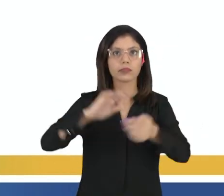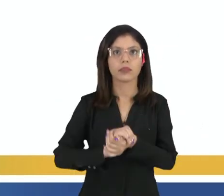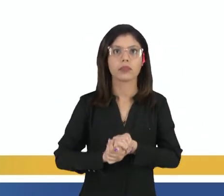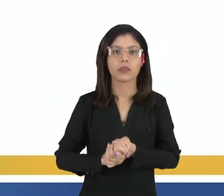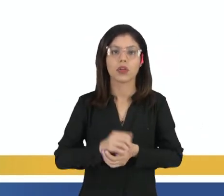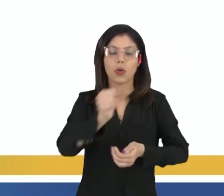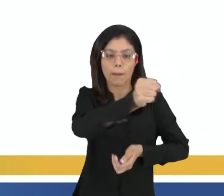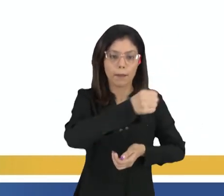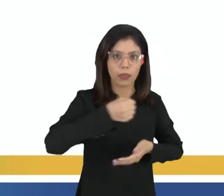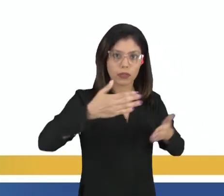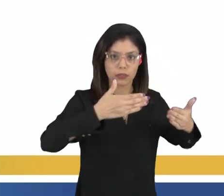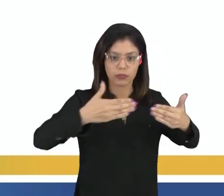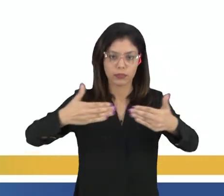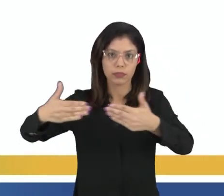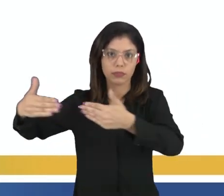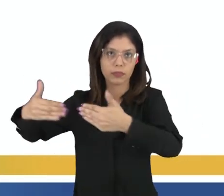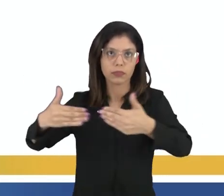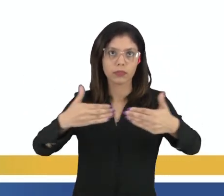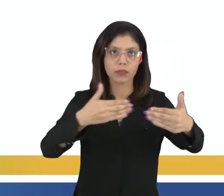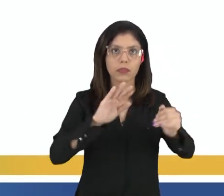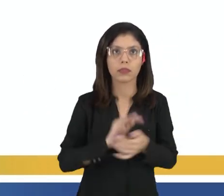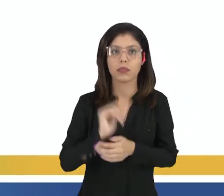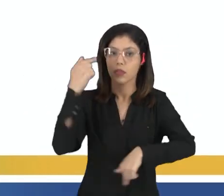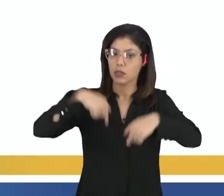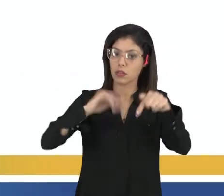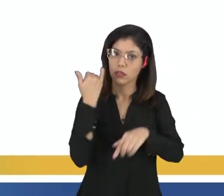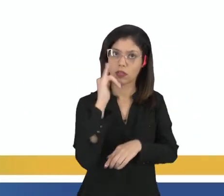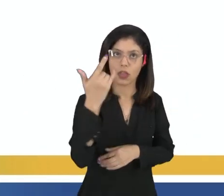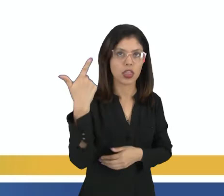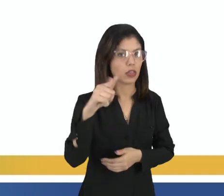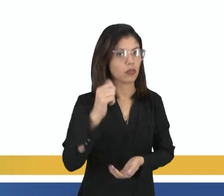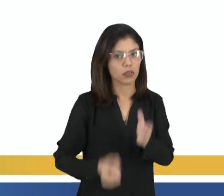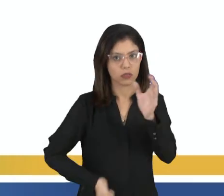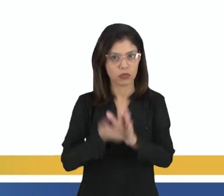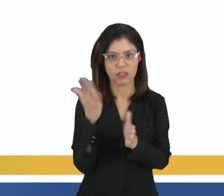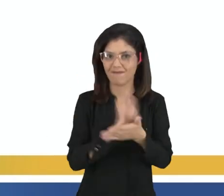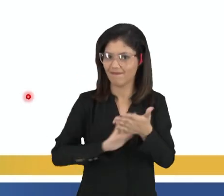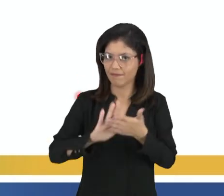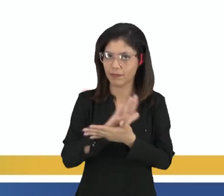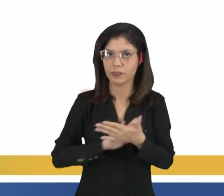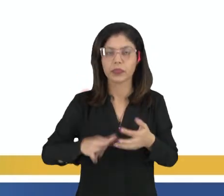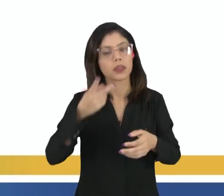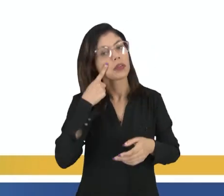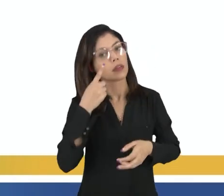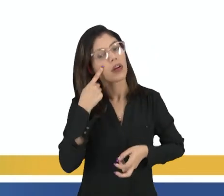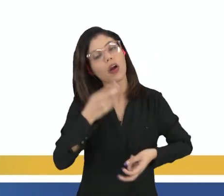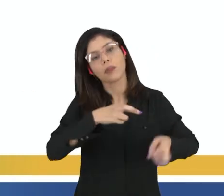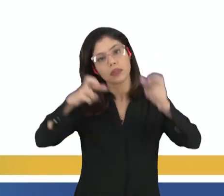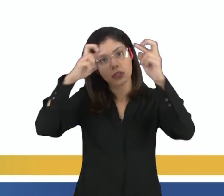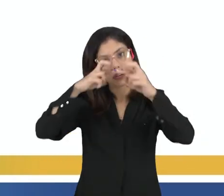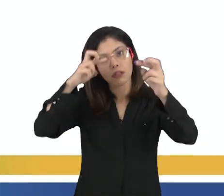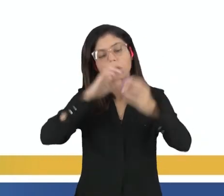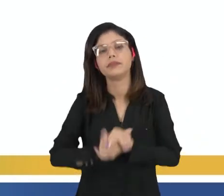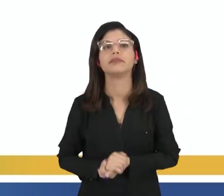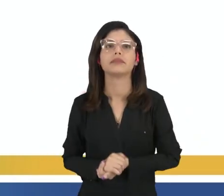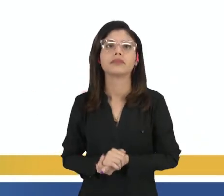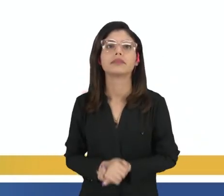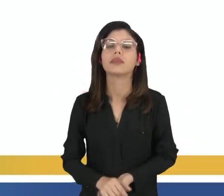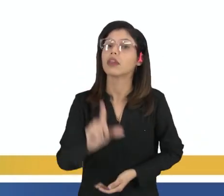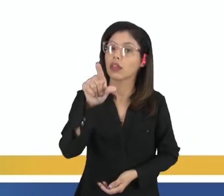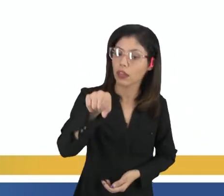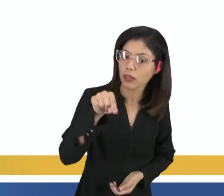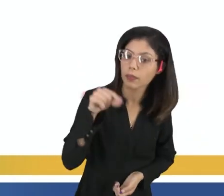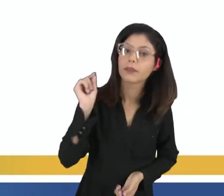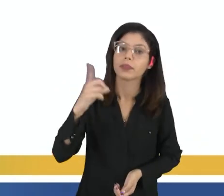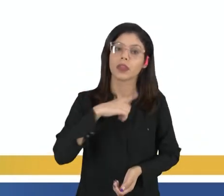portões eletrônicos. Se não fosse eletroquímica, nenhum deles existiria. Então, o que a gente pode observar? Que o